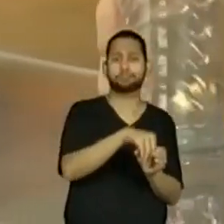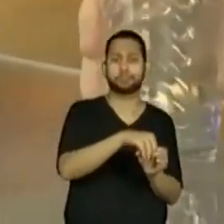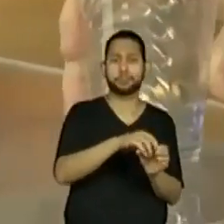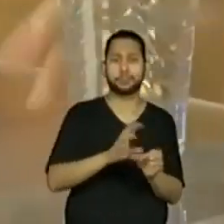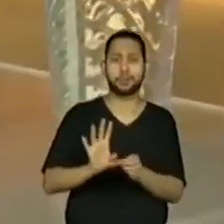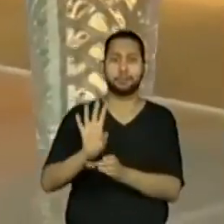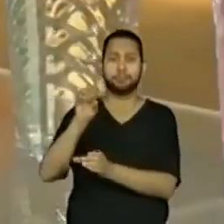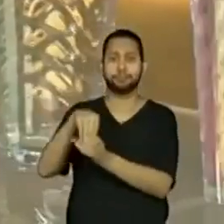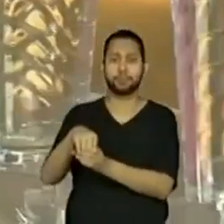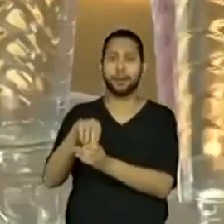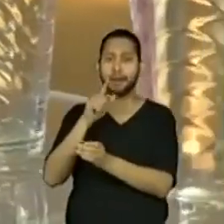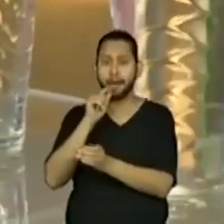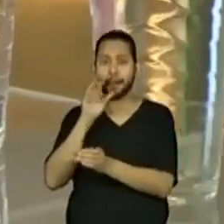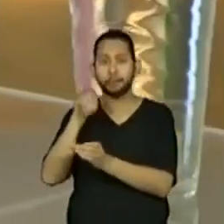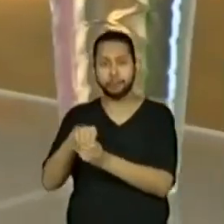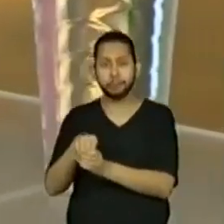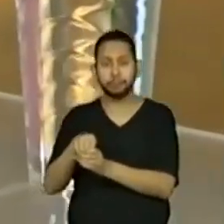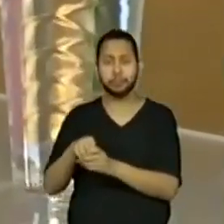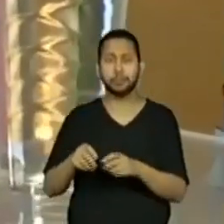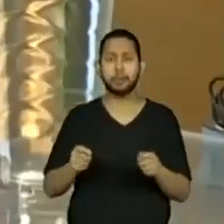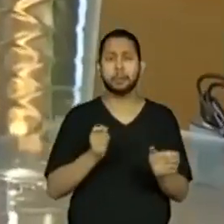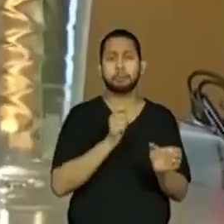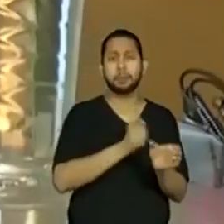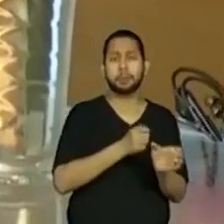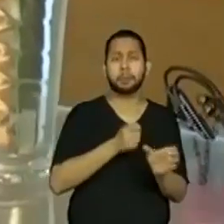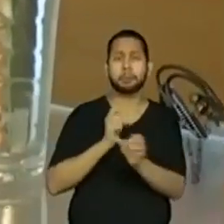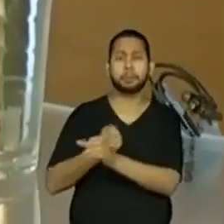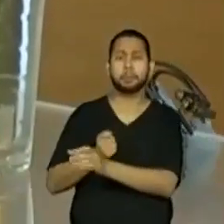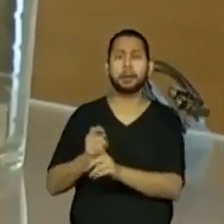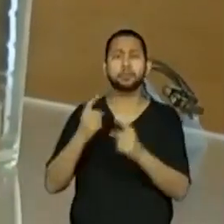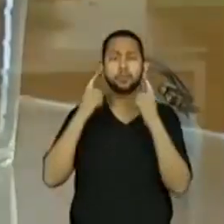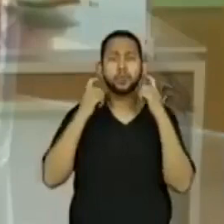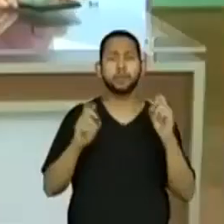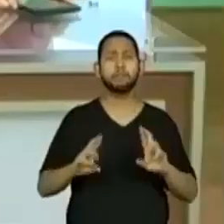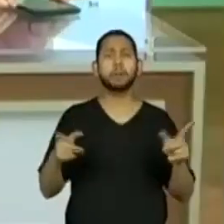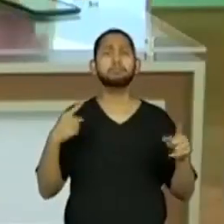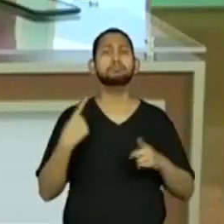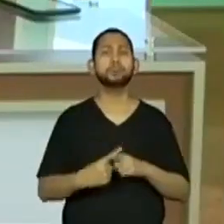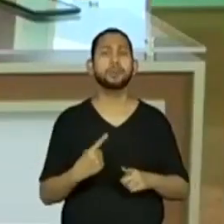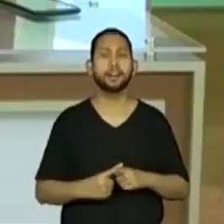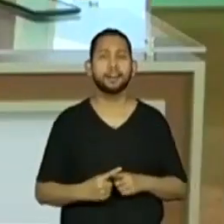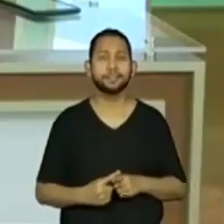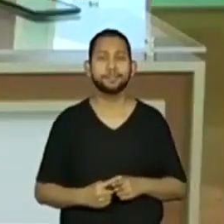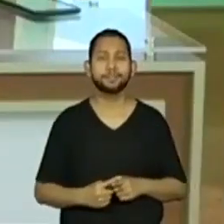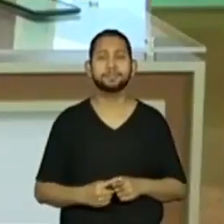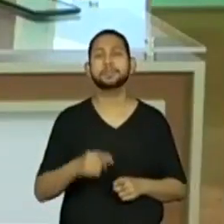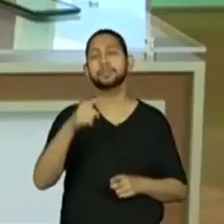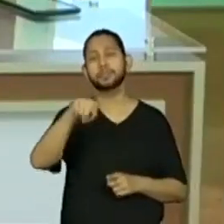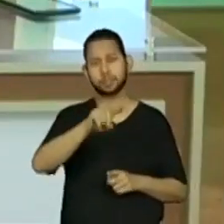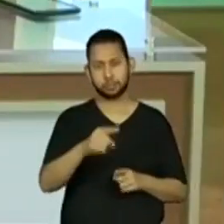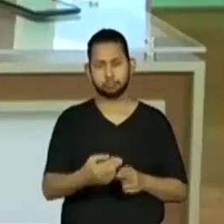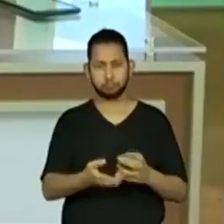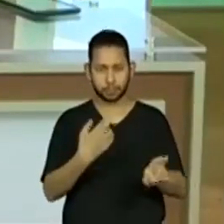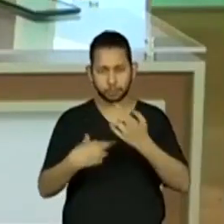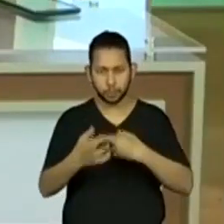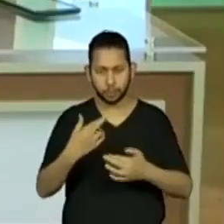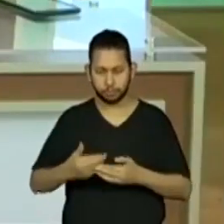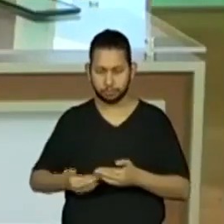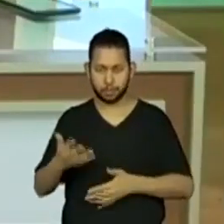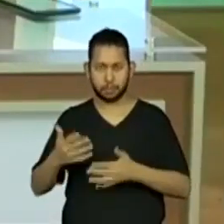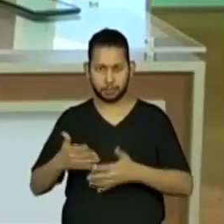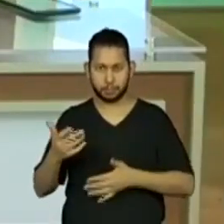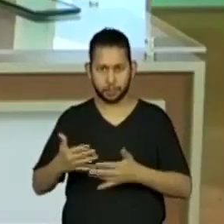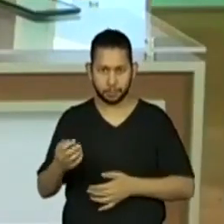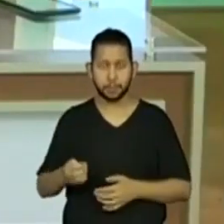em um copo com ar e um copo com água? Enquanto vocês estão aí teclando, mandando as respostas